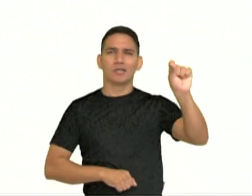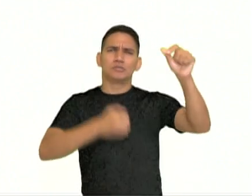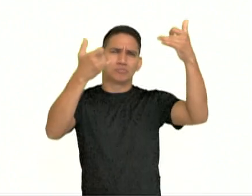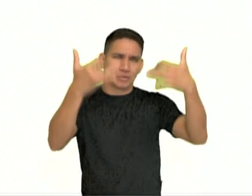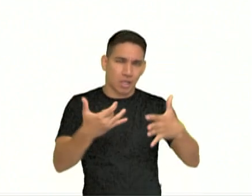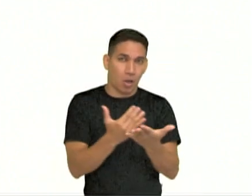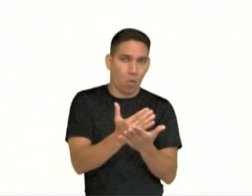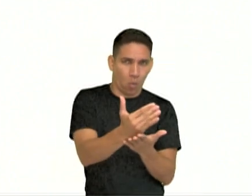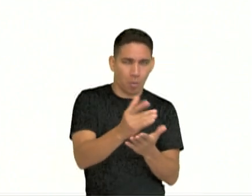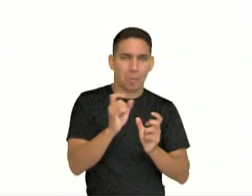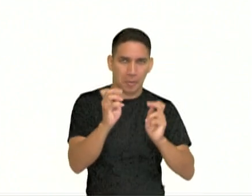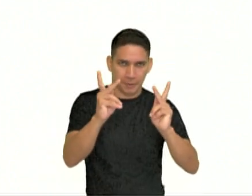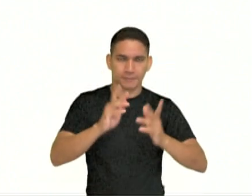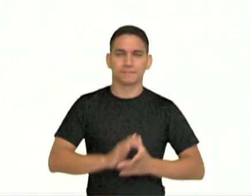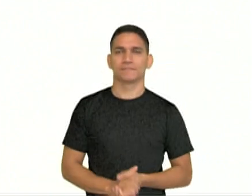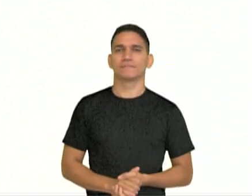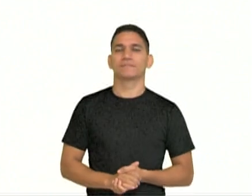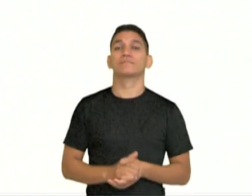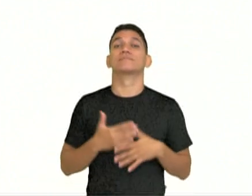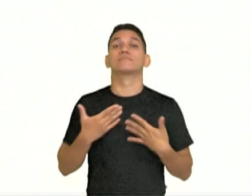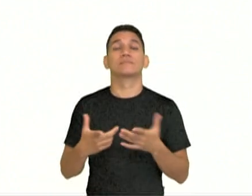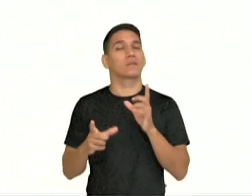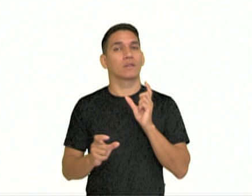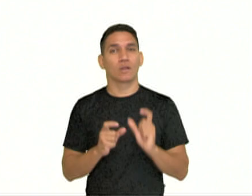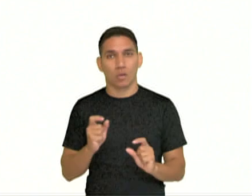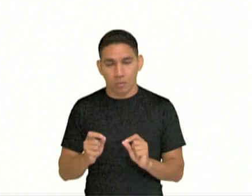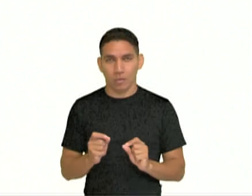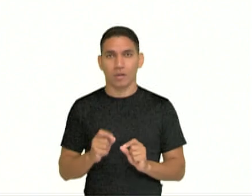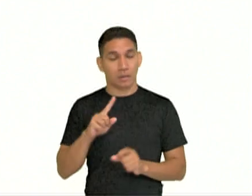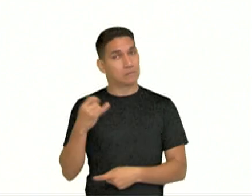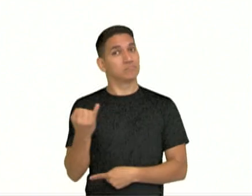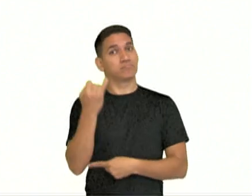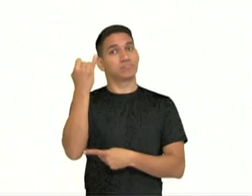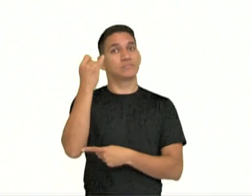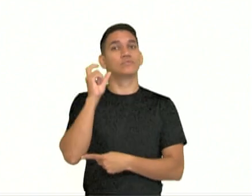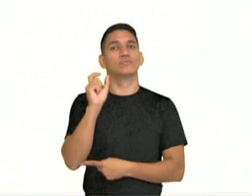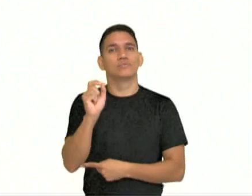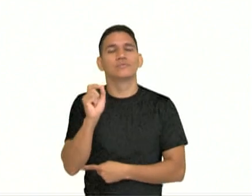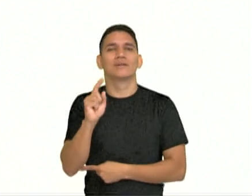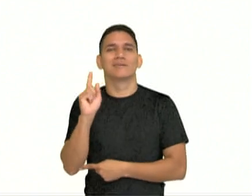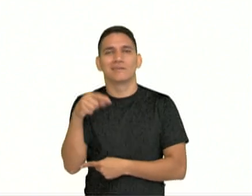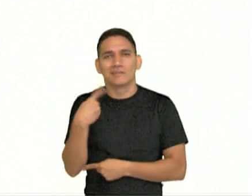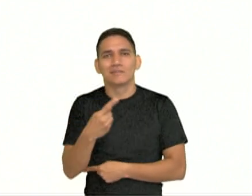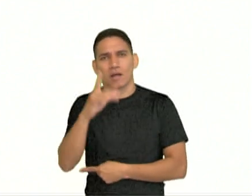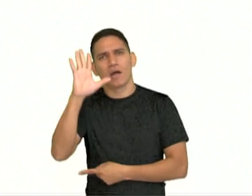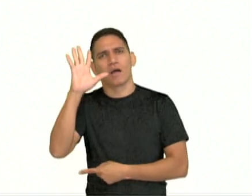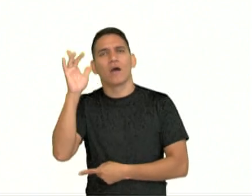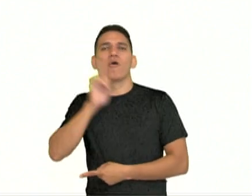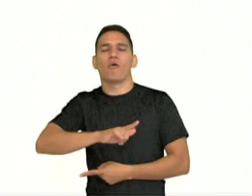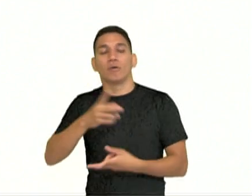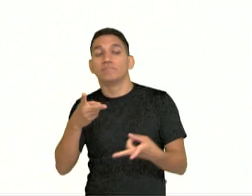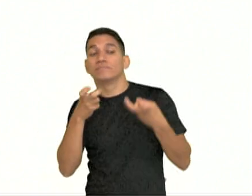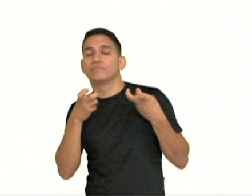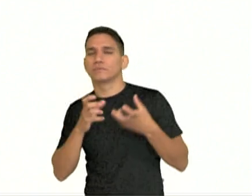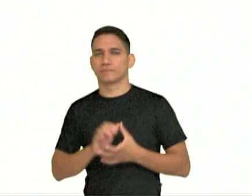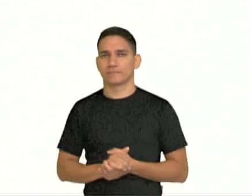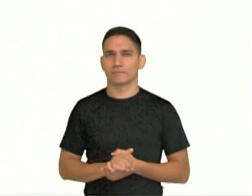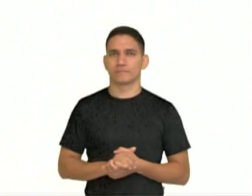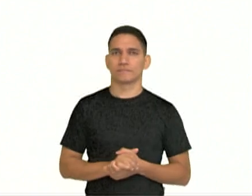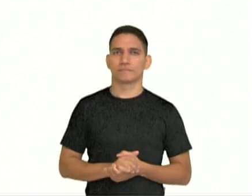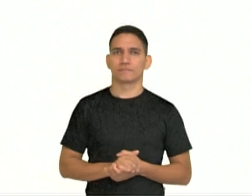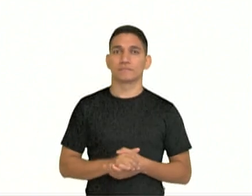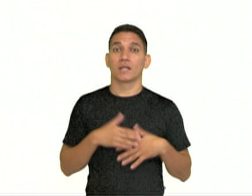no início, certo? Então isso aí é importante que nós possamos notar.